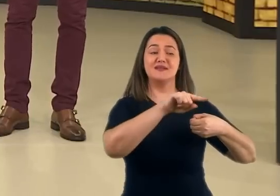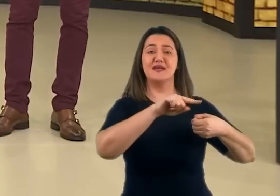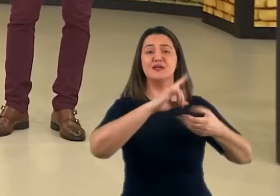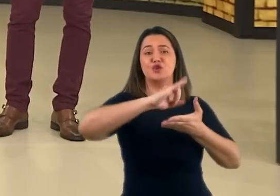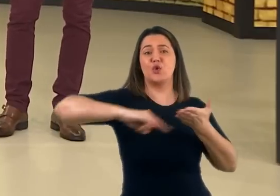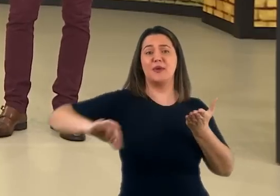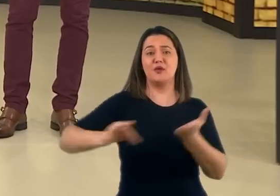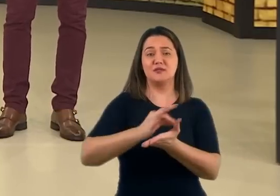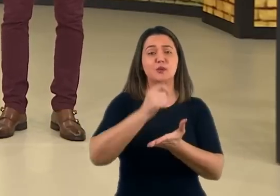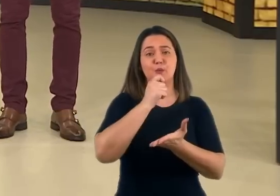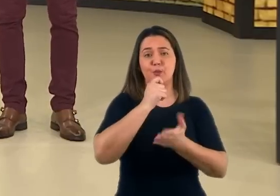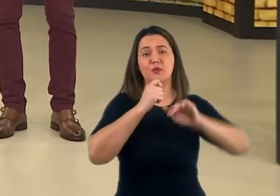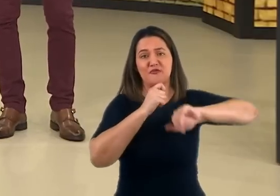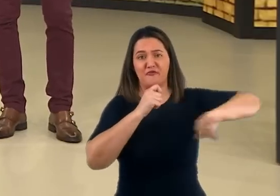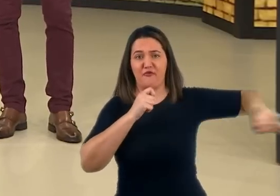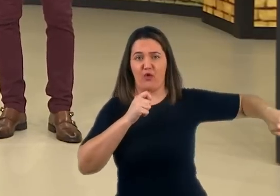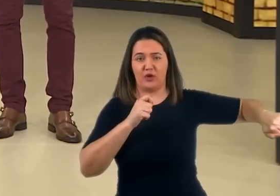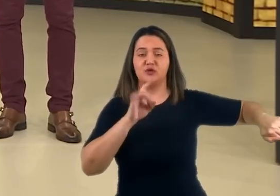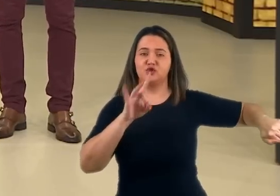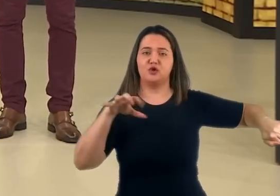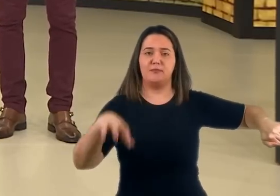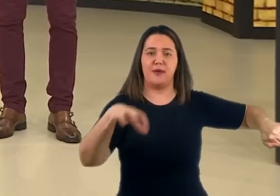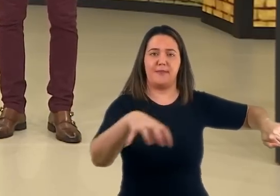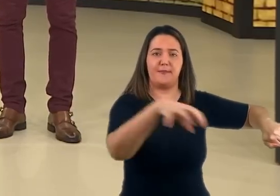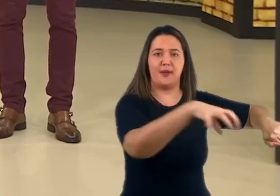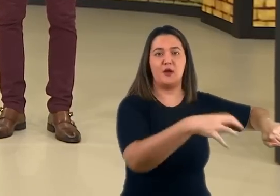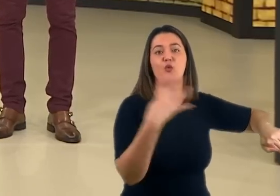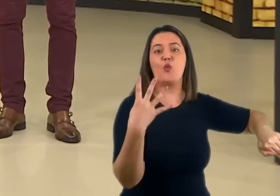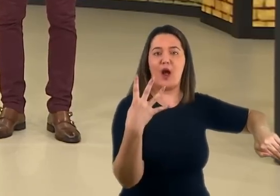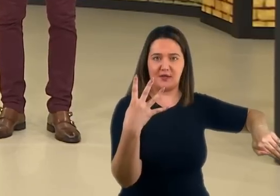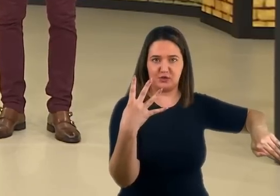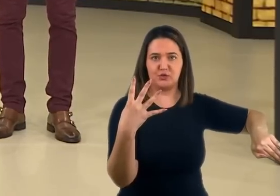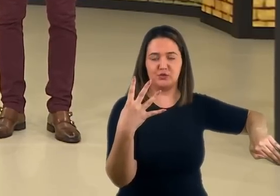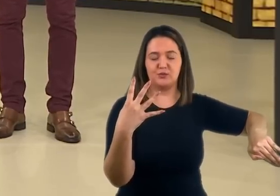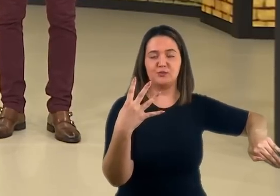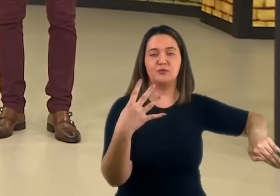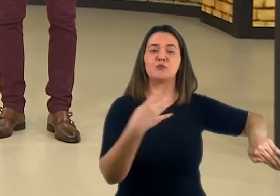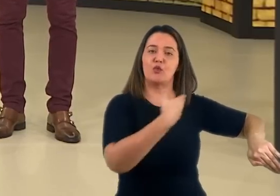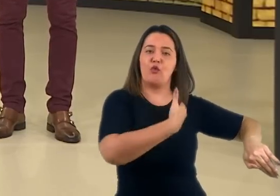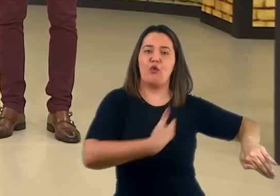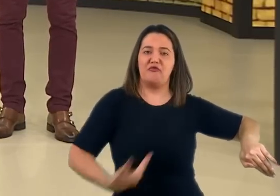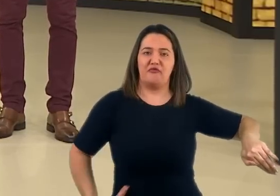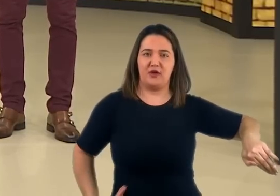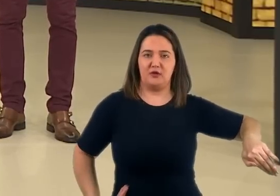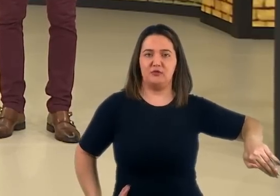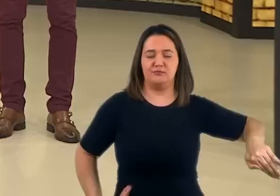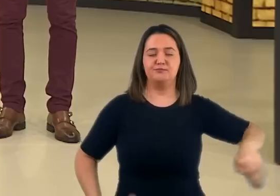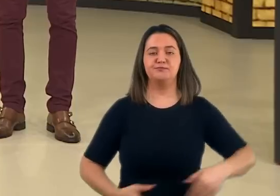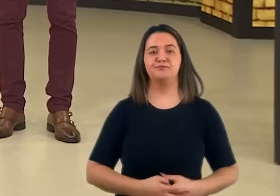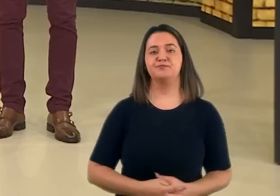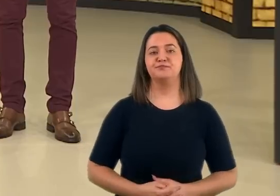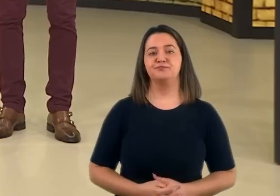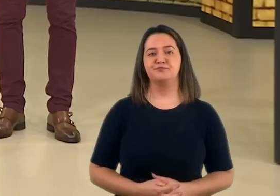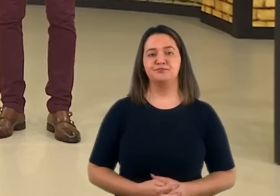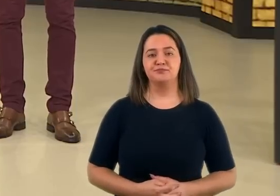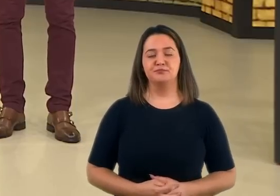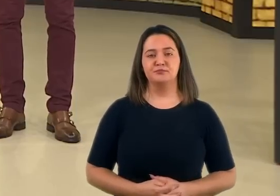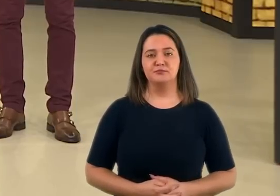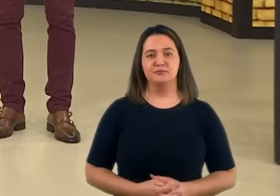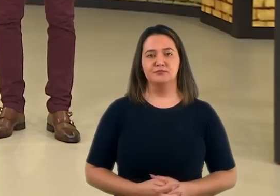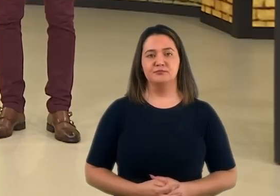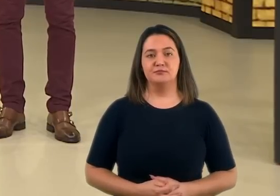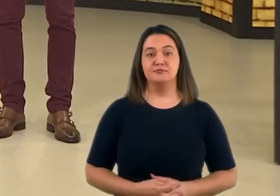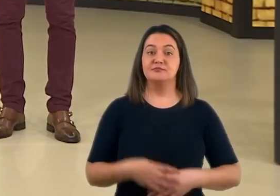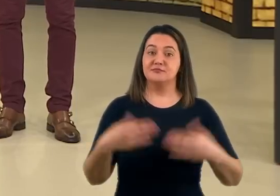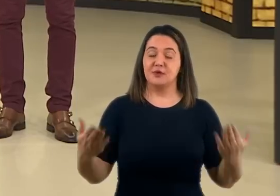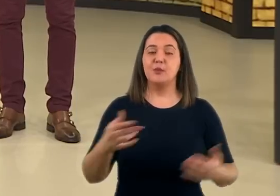Como você viu no mapa, então, estas foram as 4 grandes dinastias que surgiram após a morte de Alexandre o Grande.